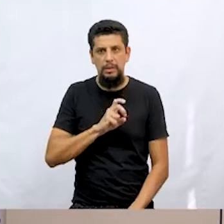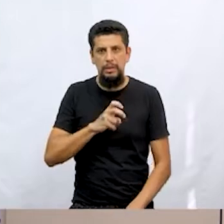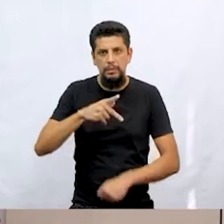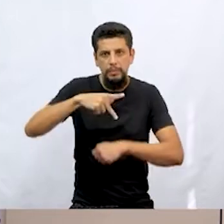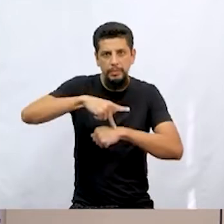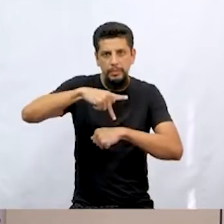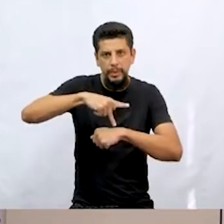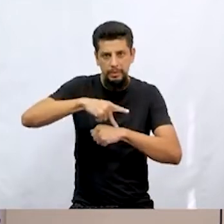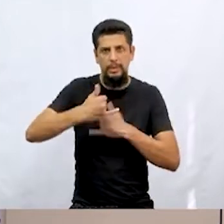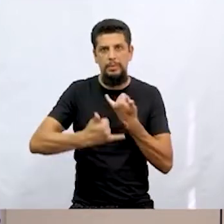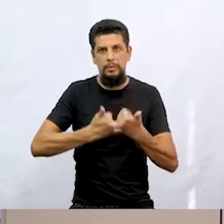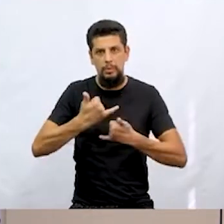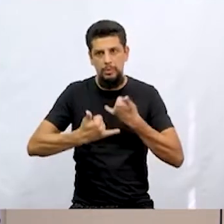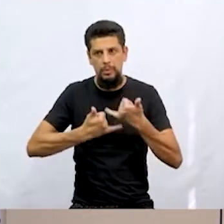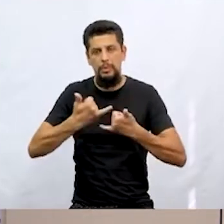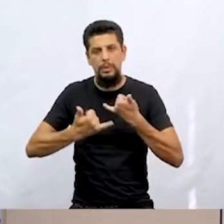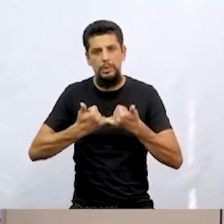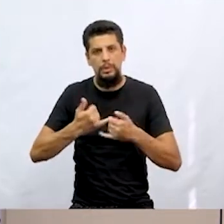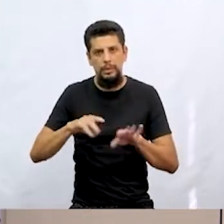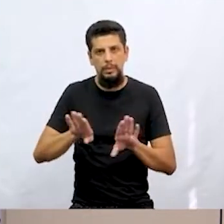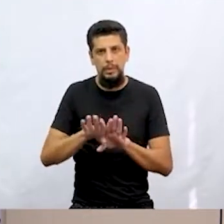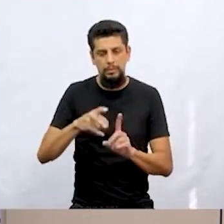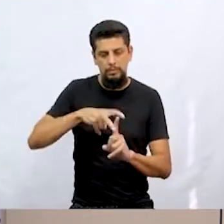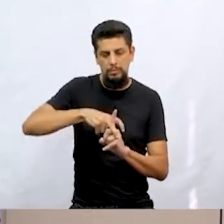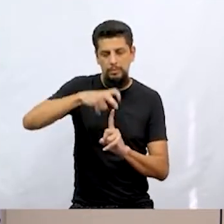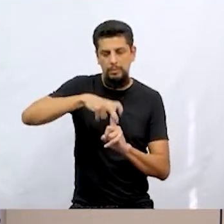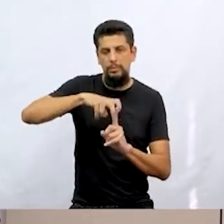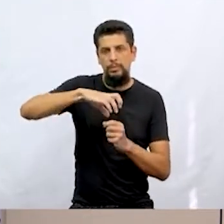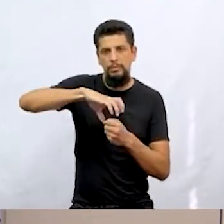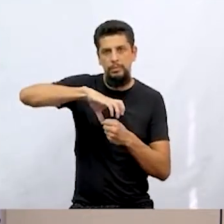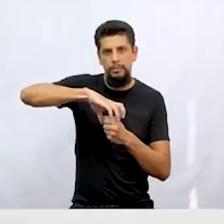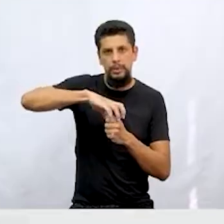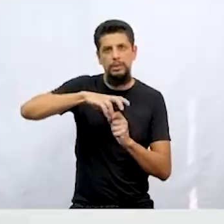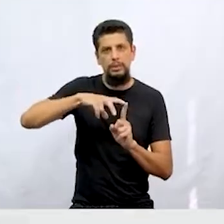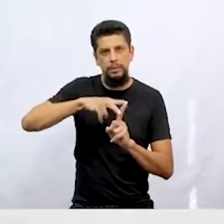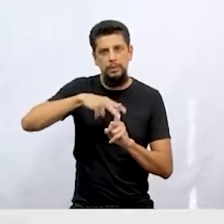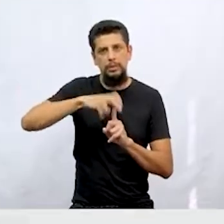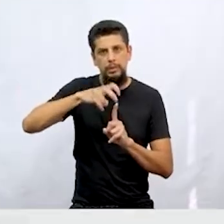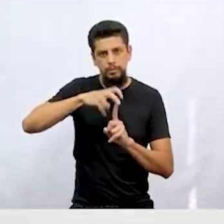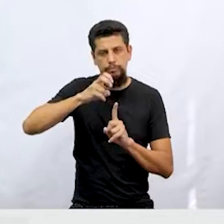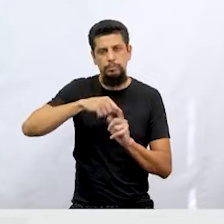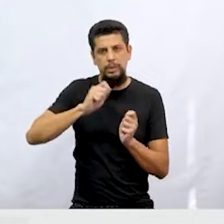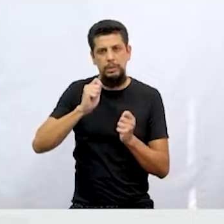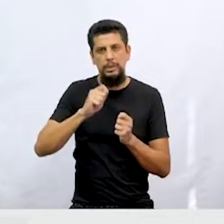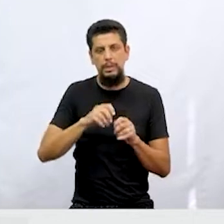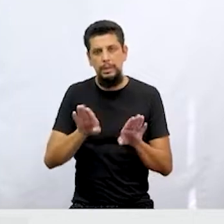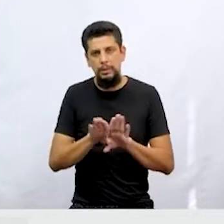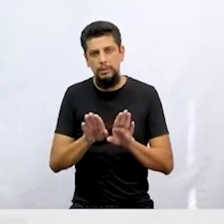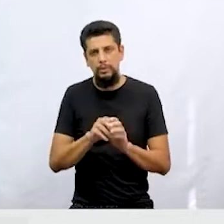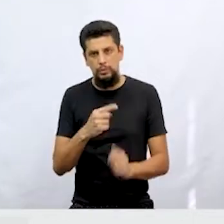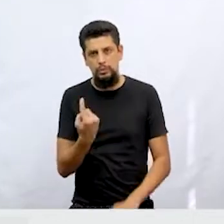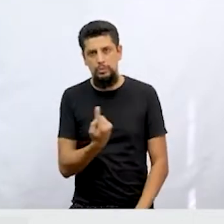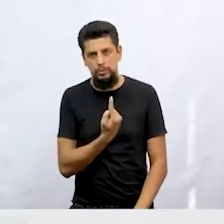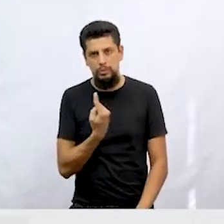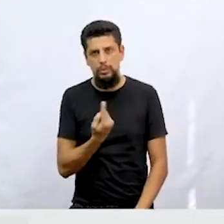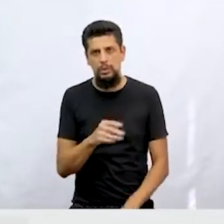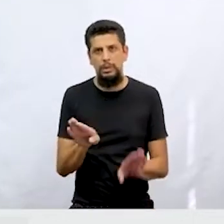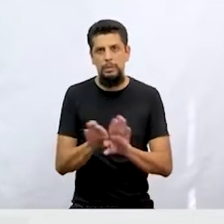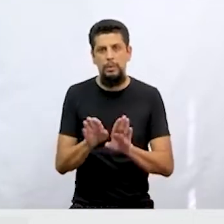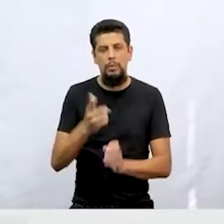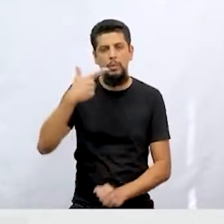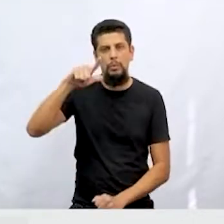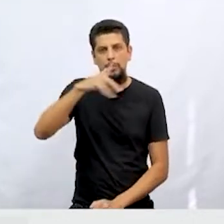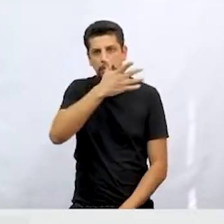cinco marias, ó, pra gente brincar. Uma tampinha de garrafa. Então, como é que joga? Pode jogar sozinho ou com